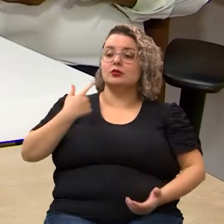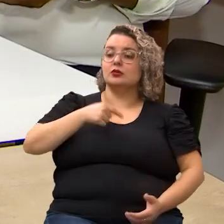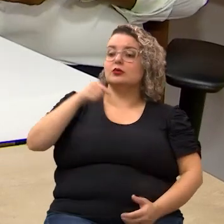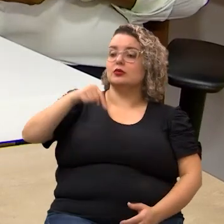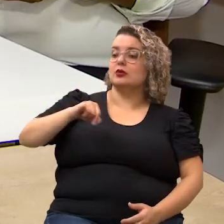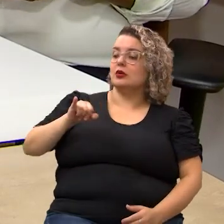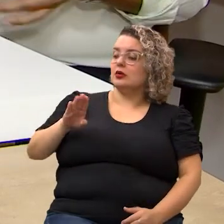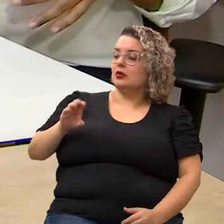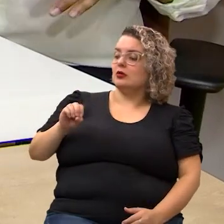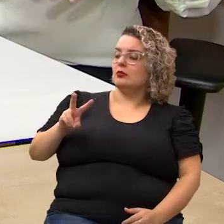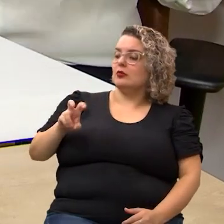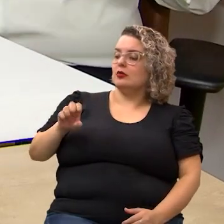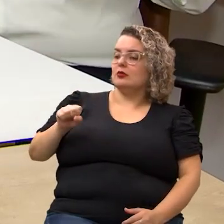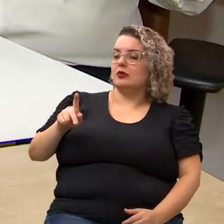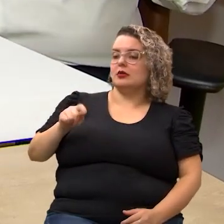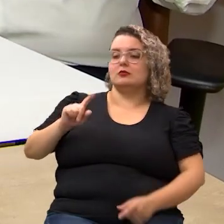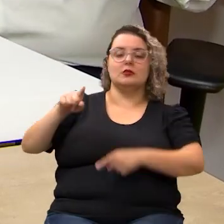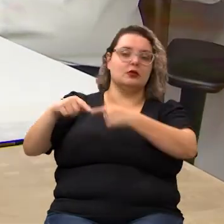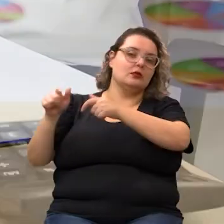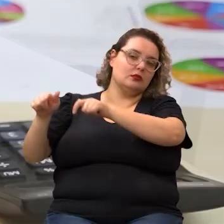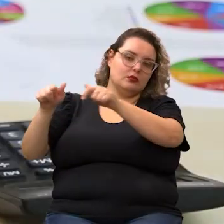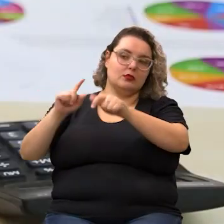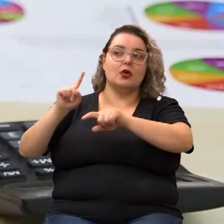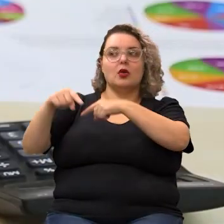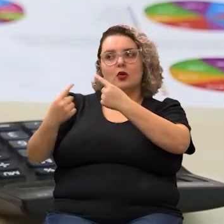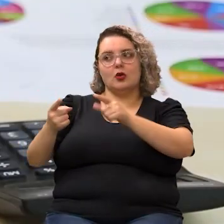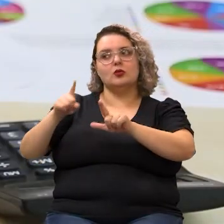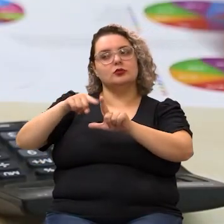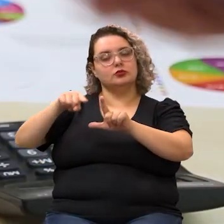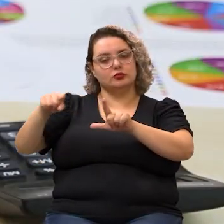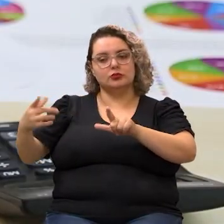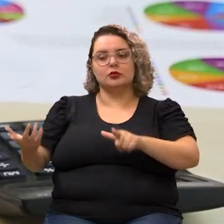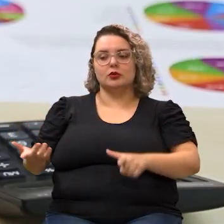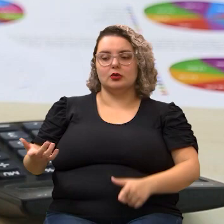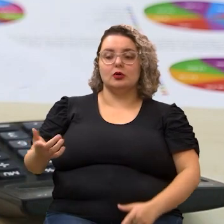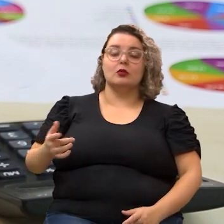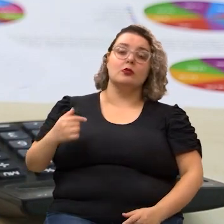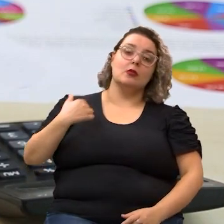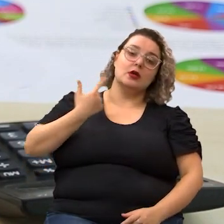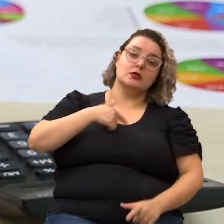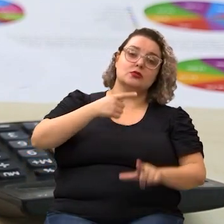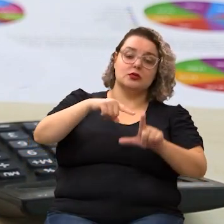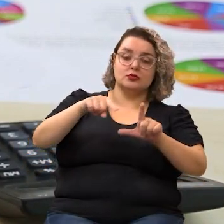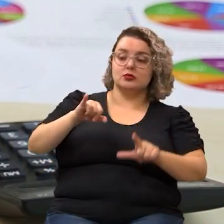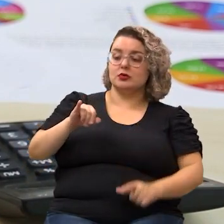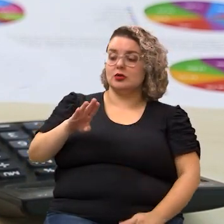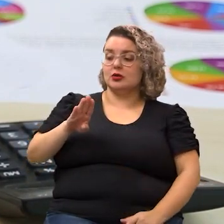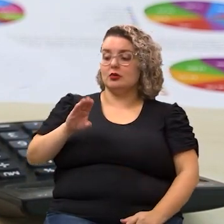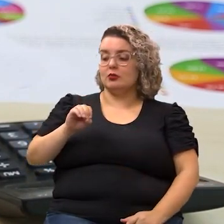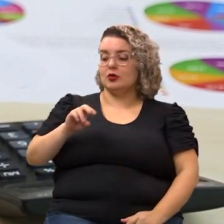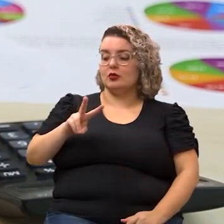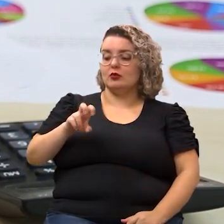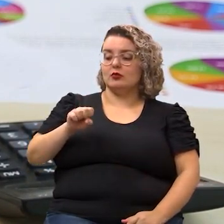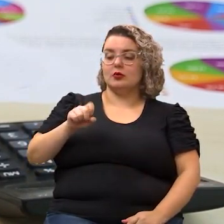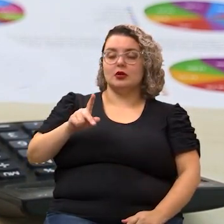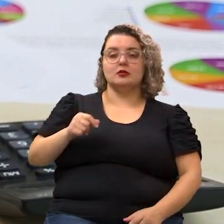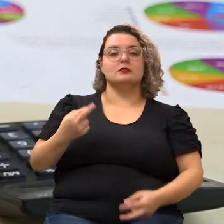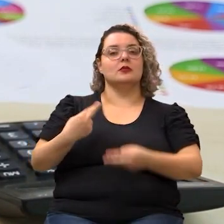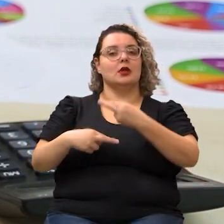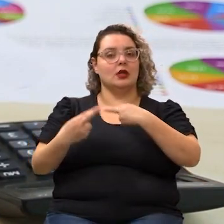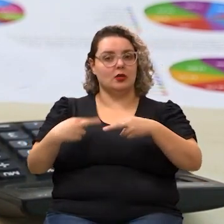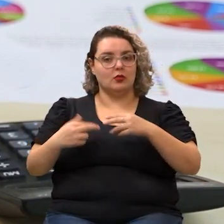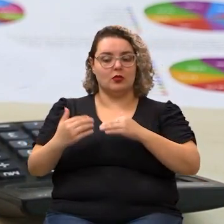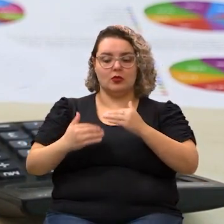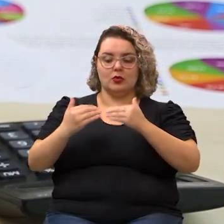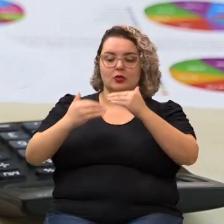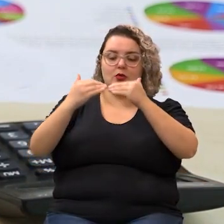nosso caso, é o Ibovespa, em outros lugares são outros índices, mas o índice Ibovespa está diretamente conectado